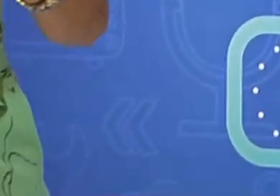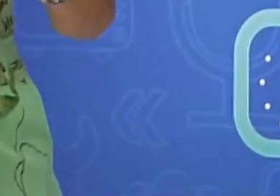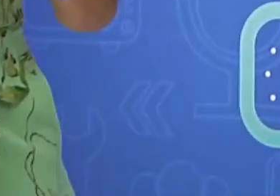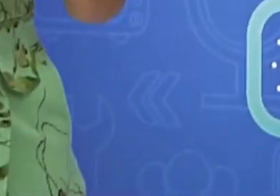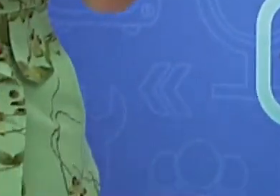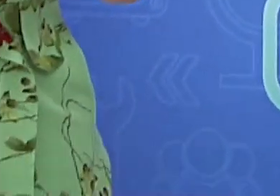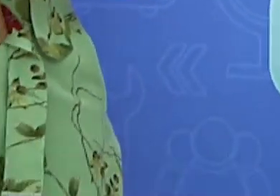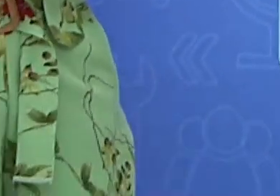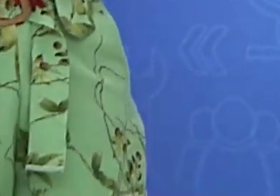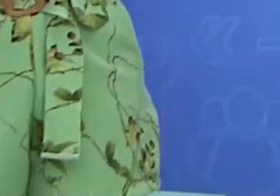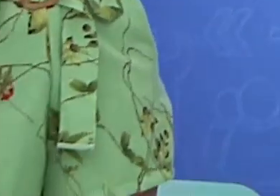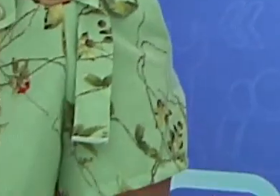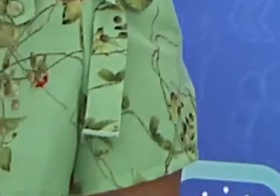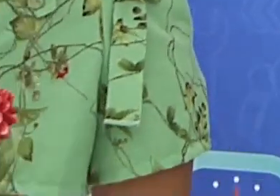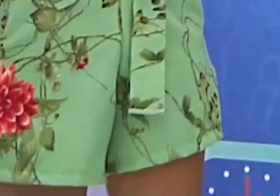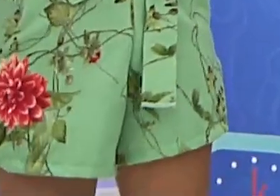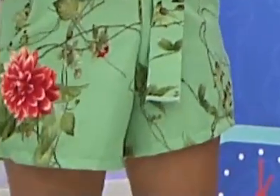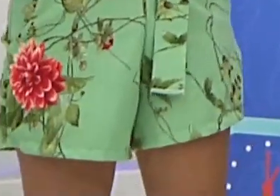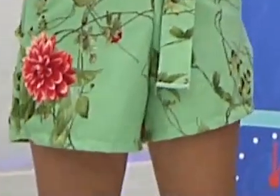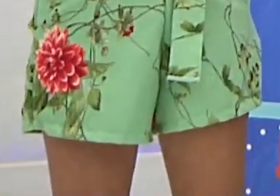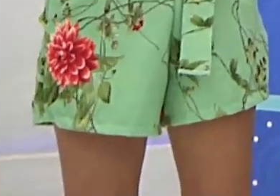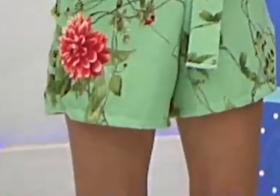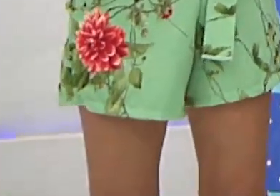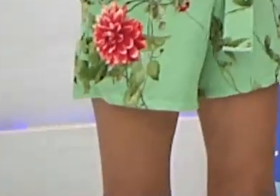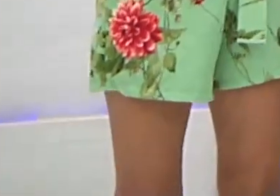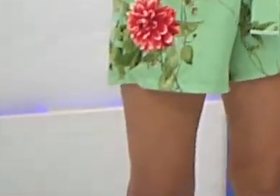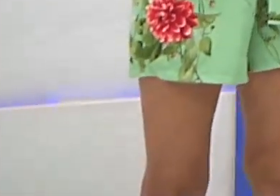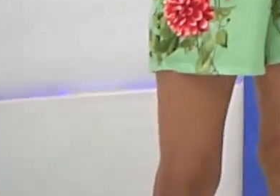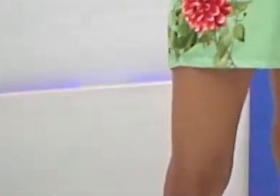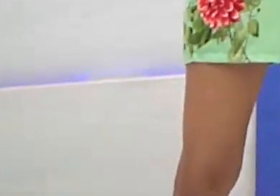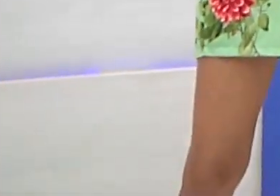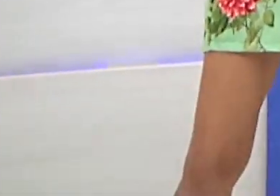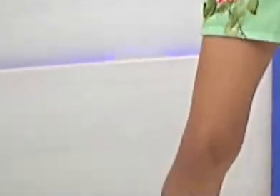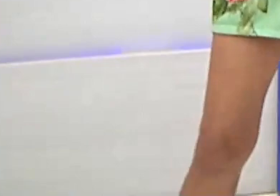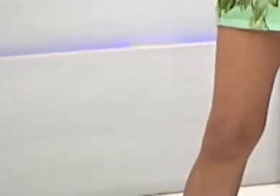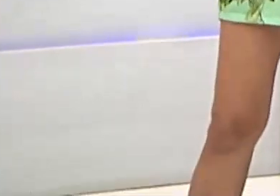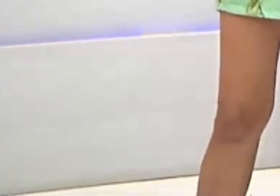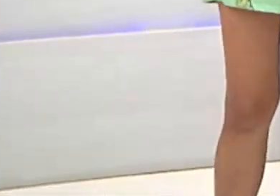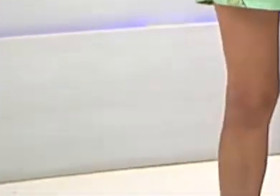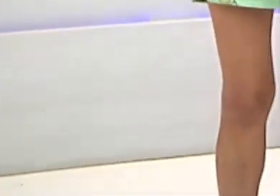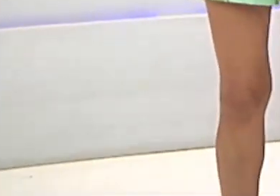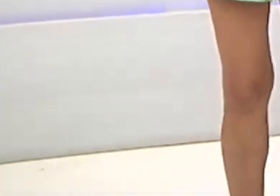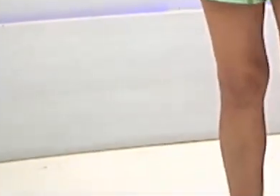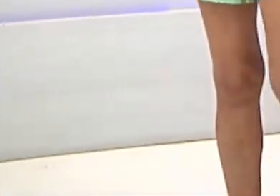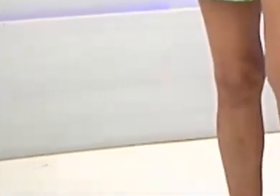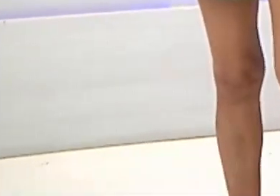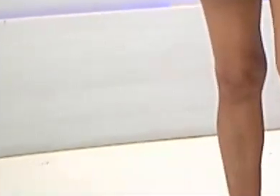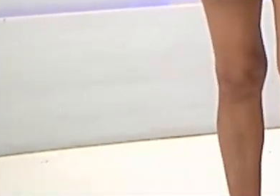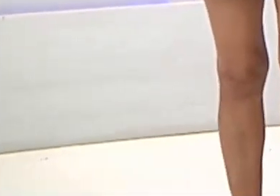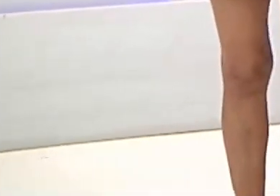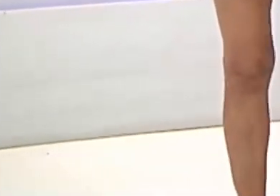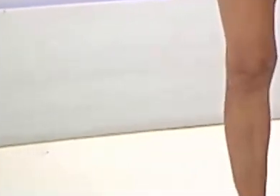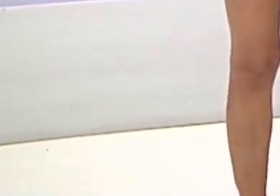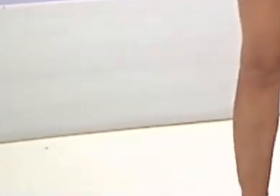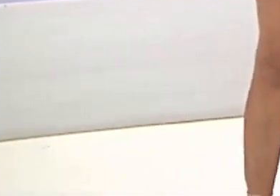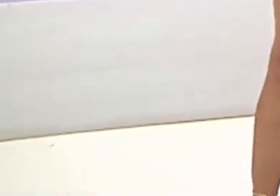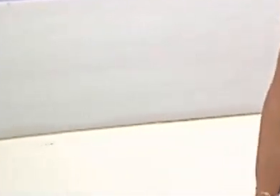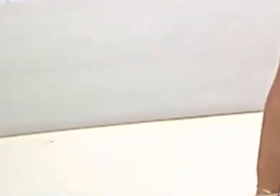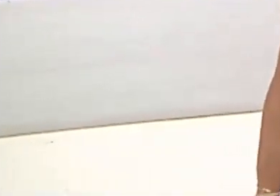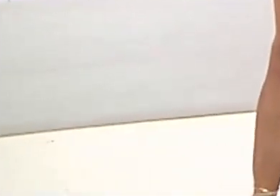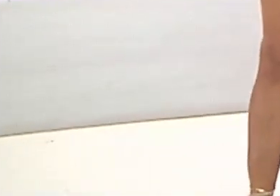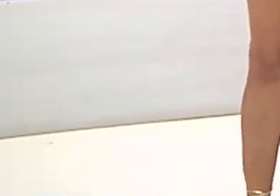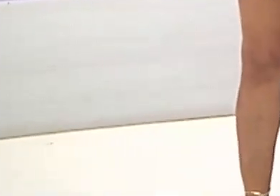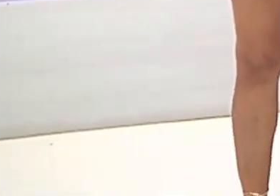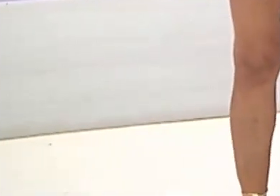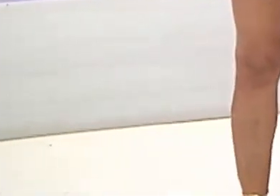A repórter do Povão, que já esteve nas ruas ontem. Semana que vem tem enquete nova. Gravando coisas boas, hein? Novidades? É. Essa semana toda vai